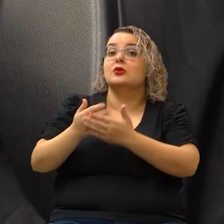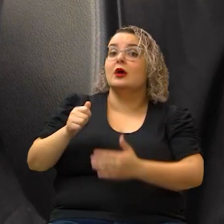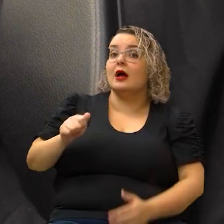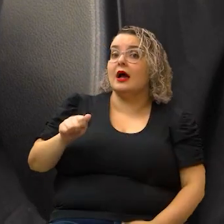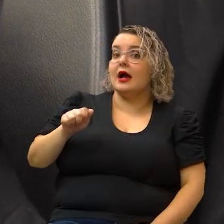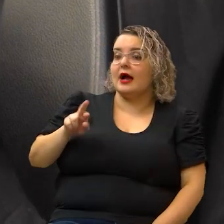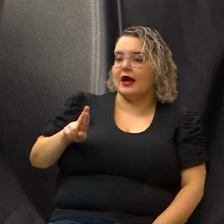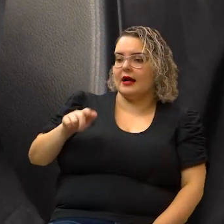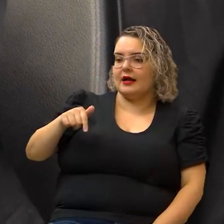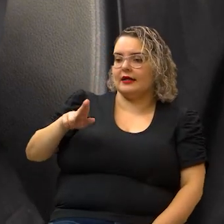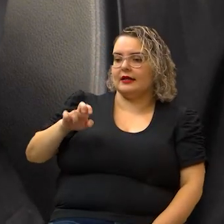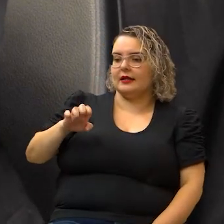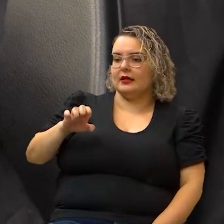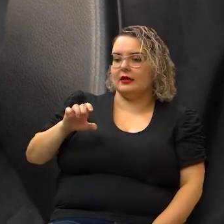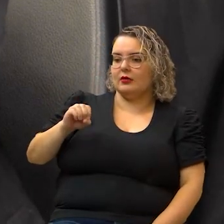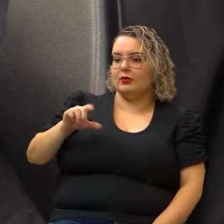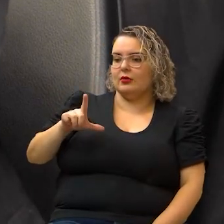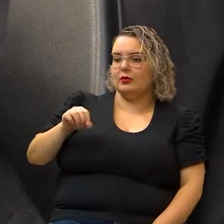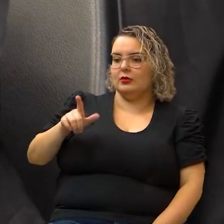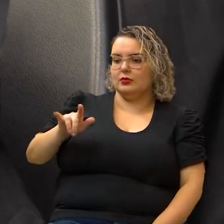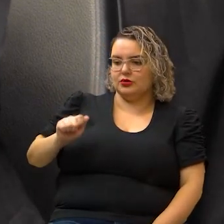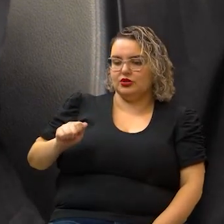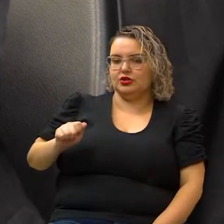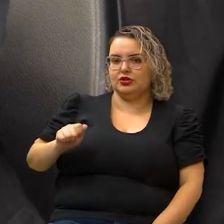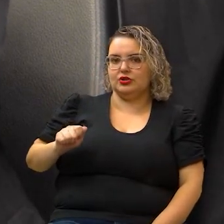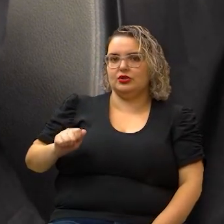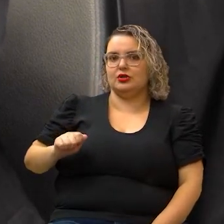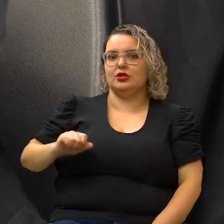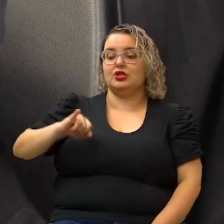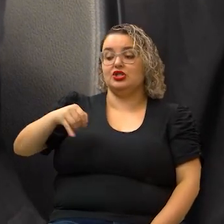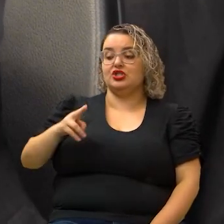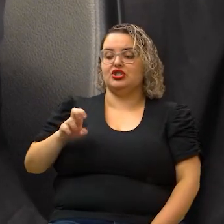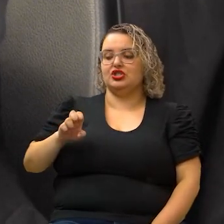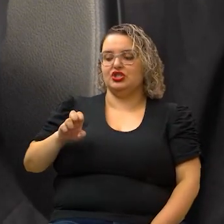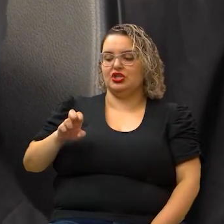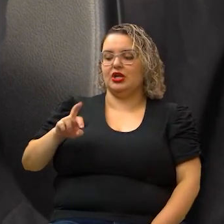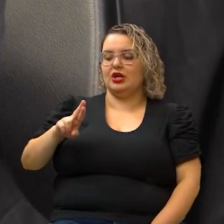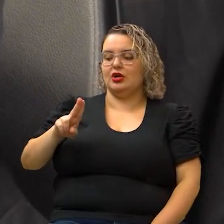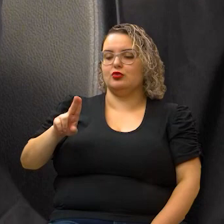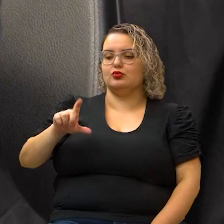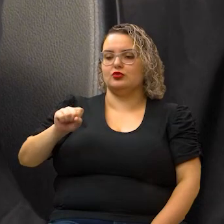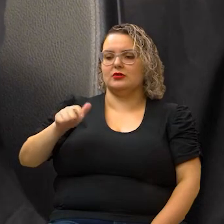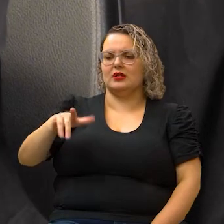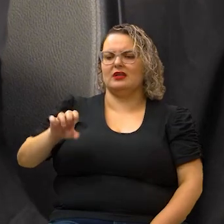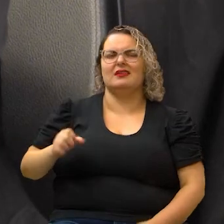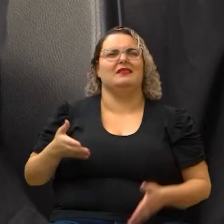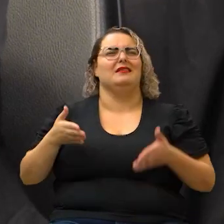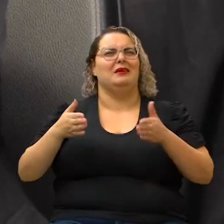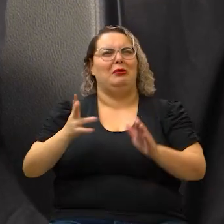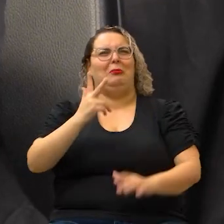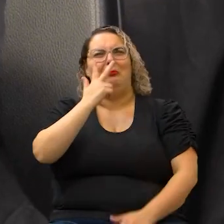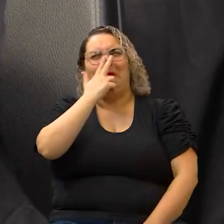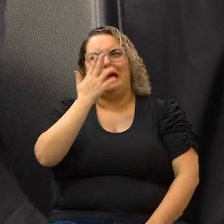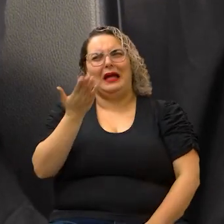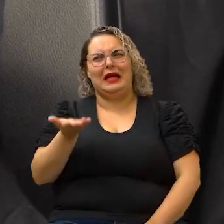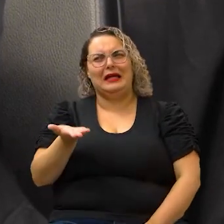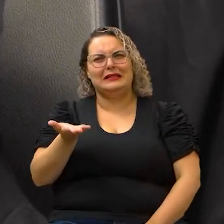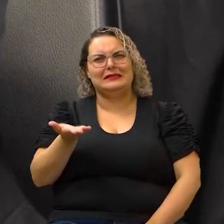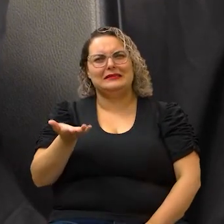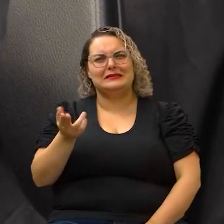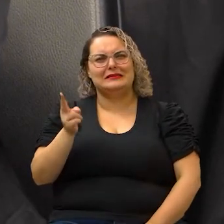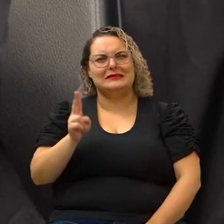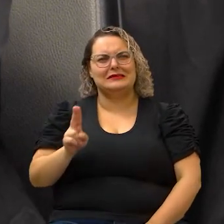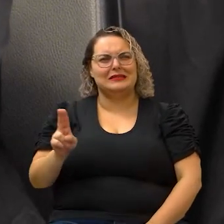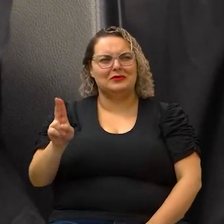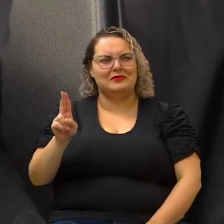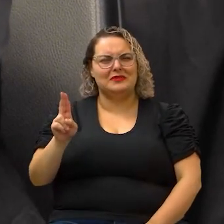estudei arqueologia na Universidade Hebraica, em Jerusalém. Eu fiz o curso de arqueologia. Eu conheci, eu passava por lá, falei, nossa, esse corredor que parece